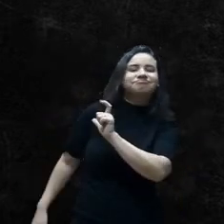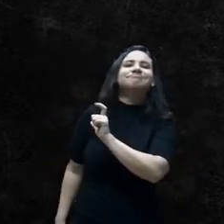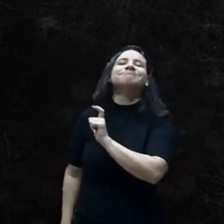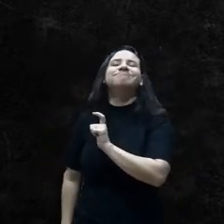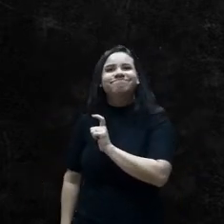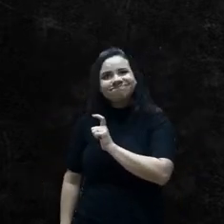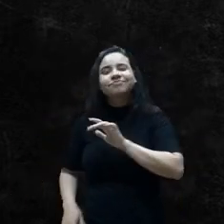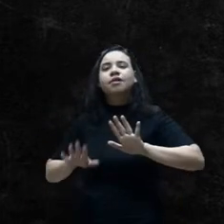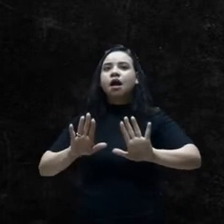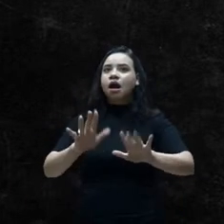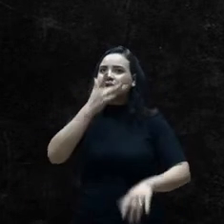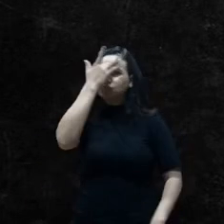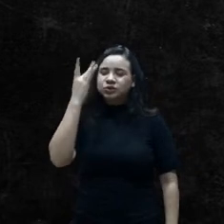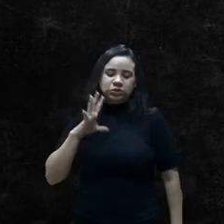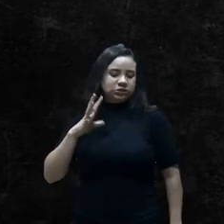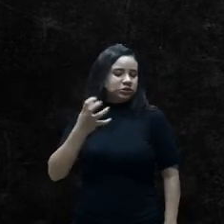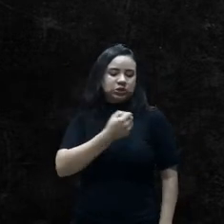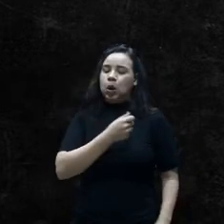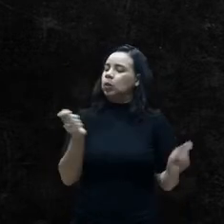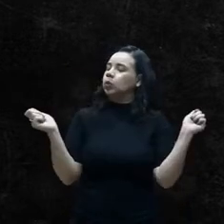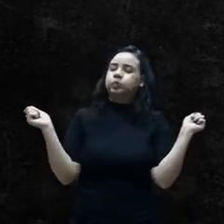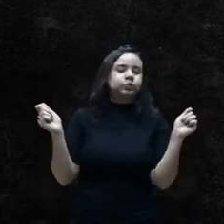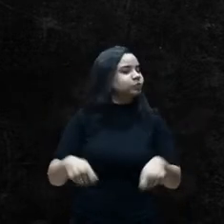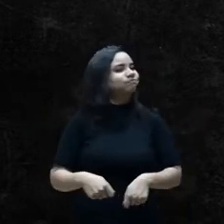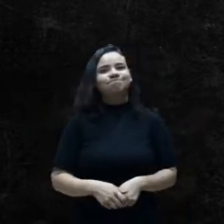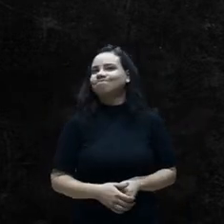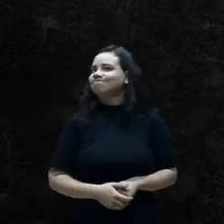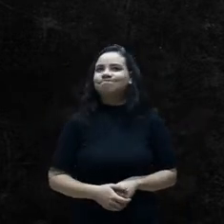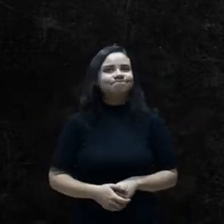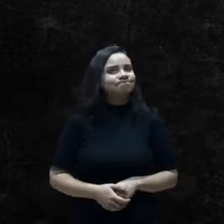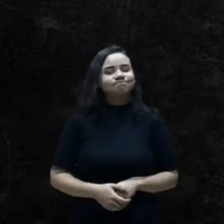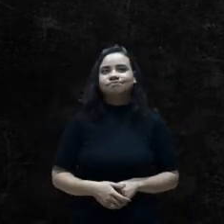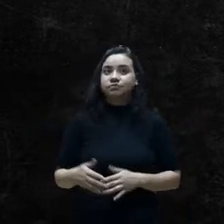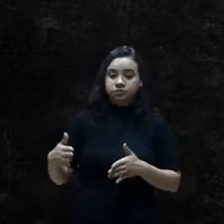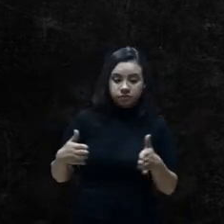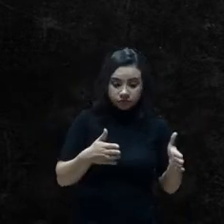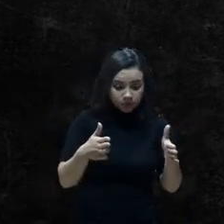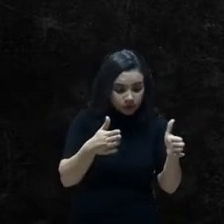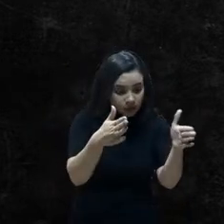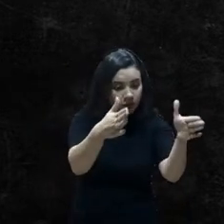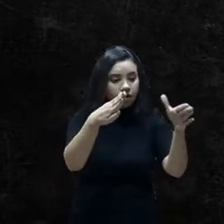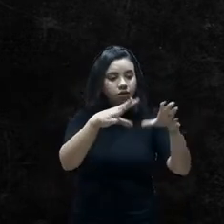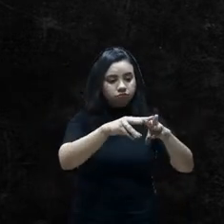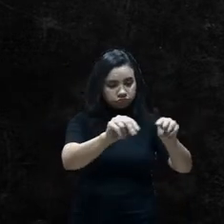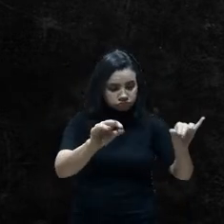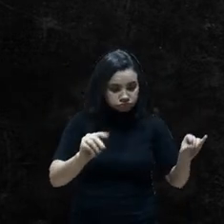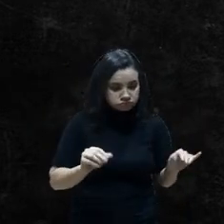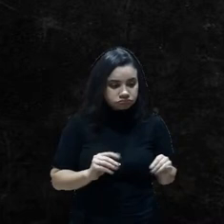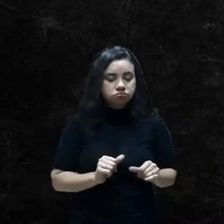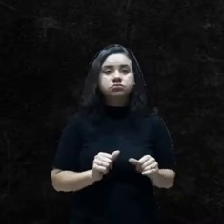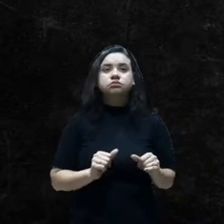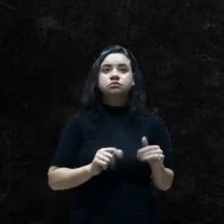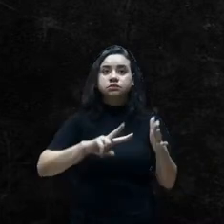sejam salvos. O segundo terreno são os que estão